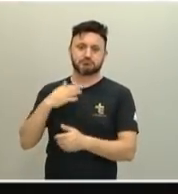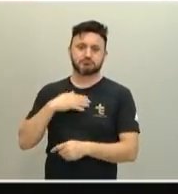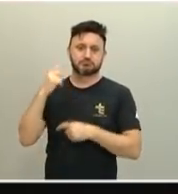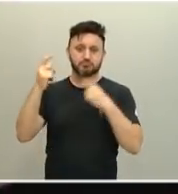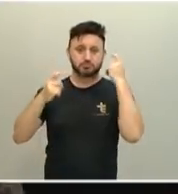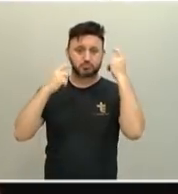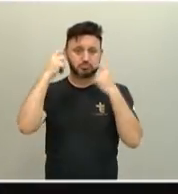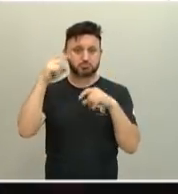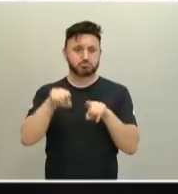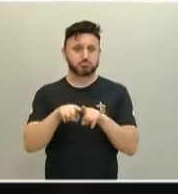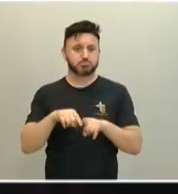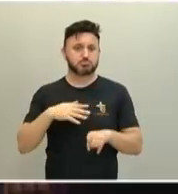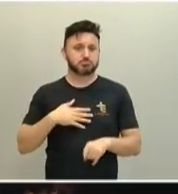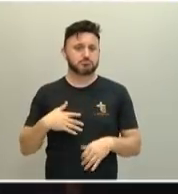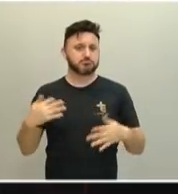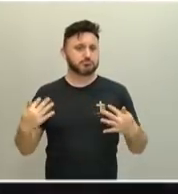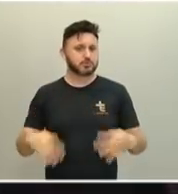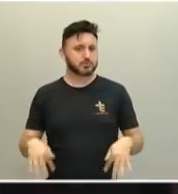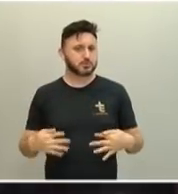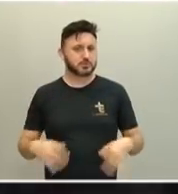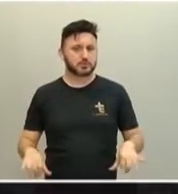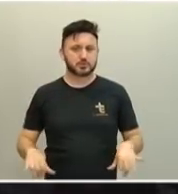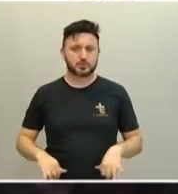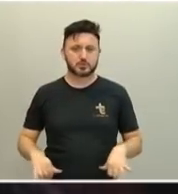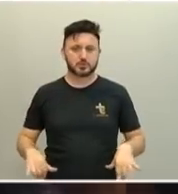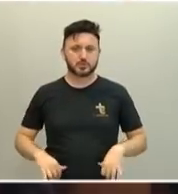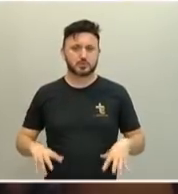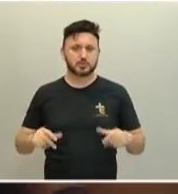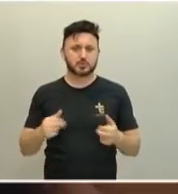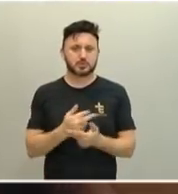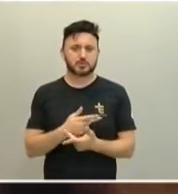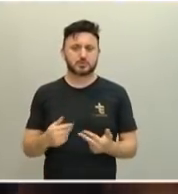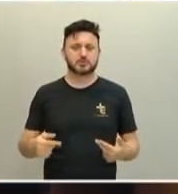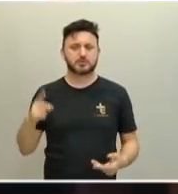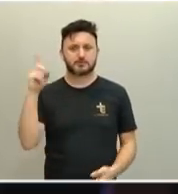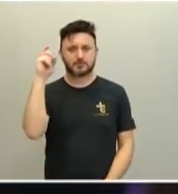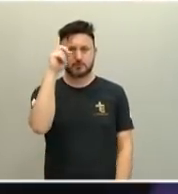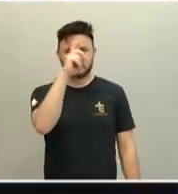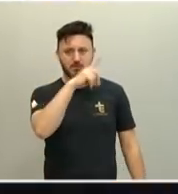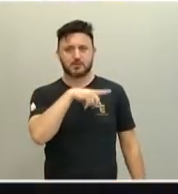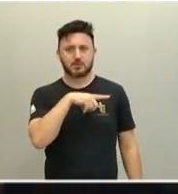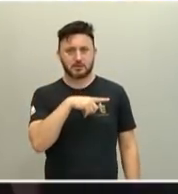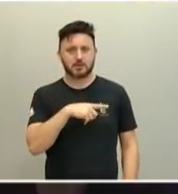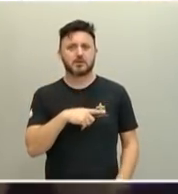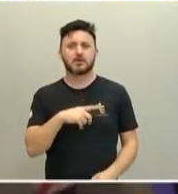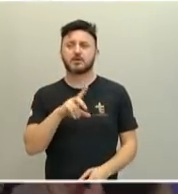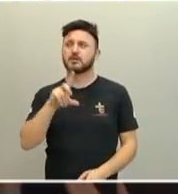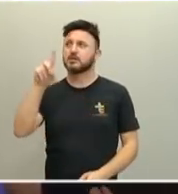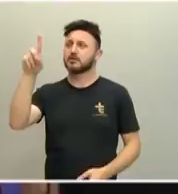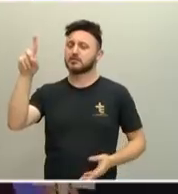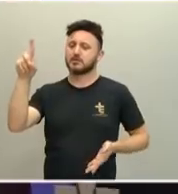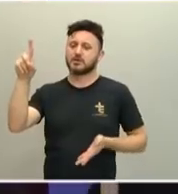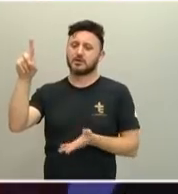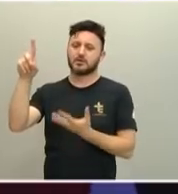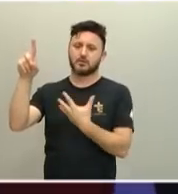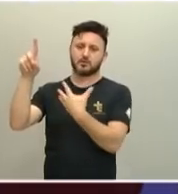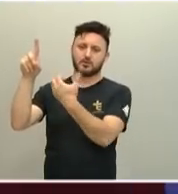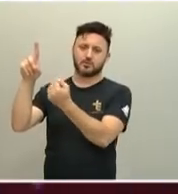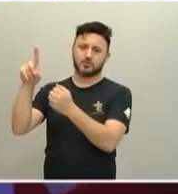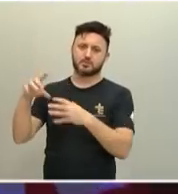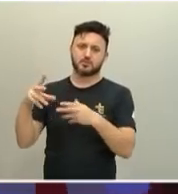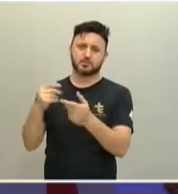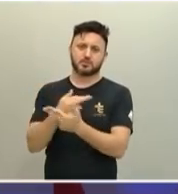preocupações, as minhas derrotas, as minhas lutas. Todas as coisas que eu amo, que eu faço, eu agora